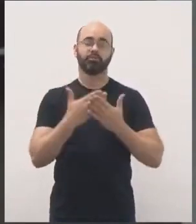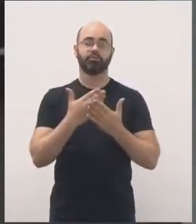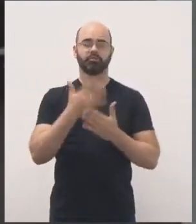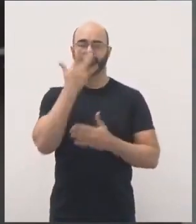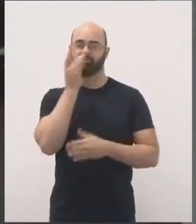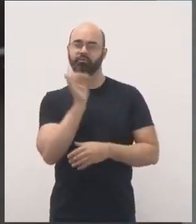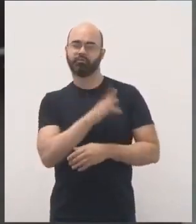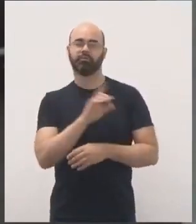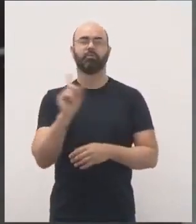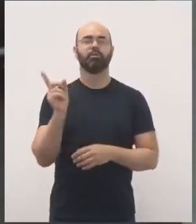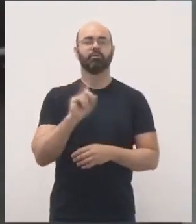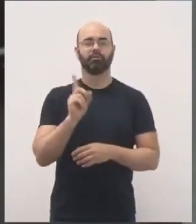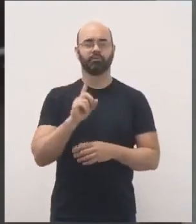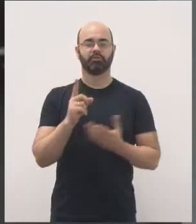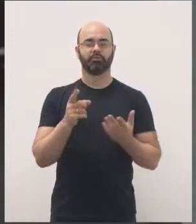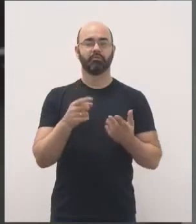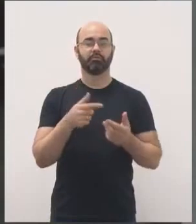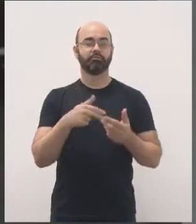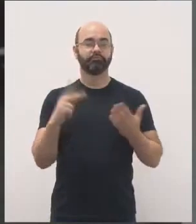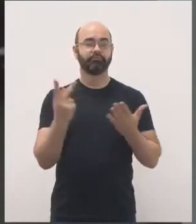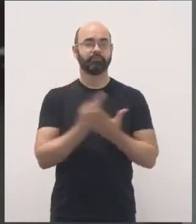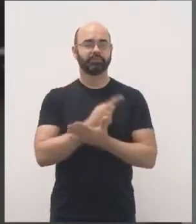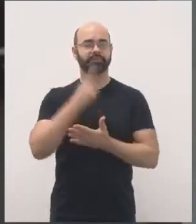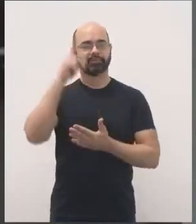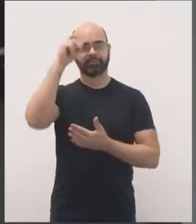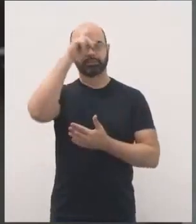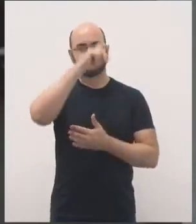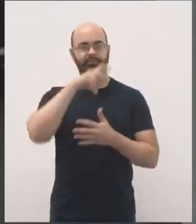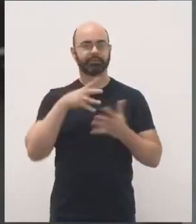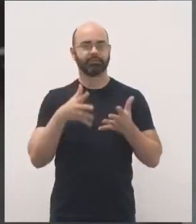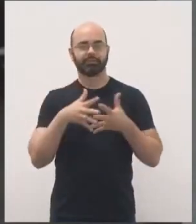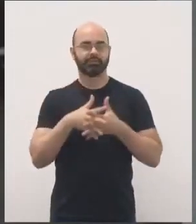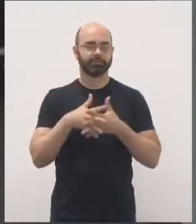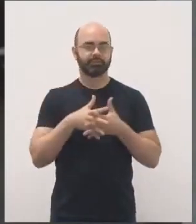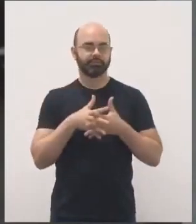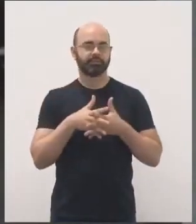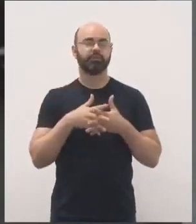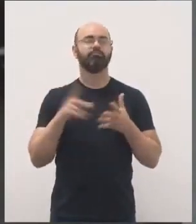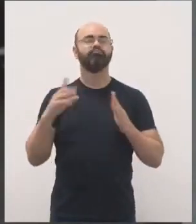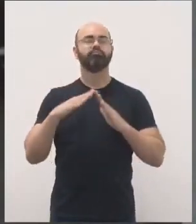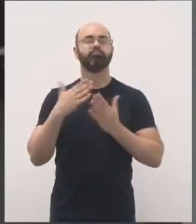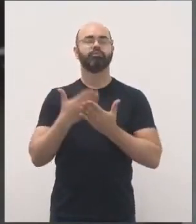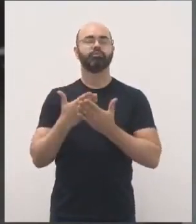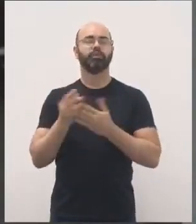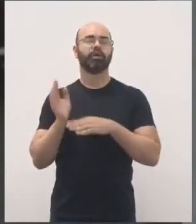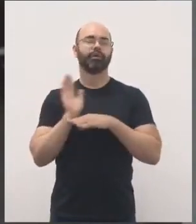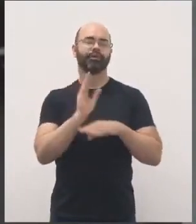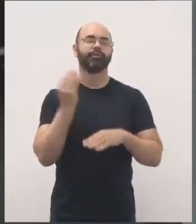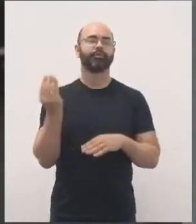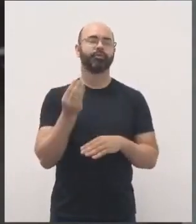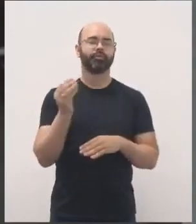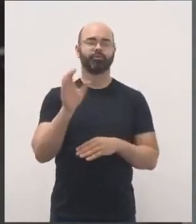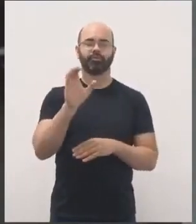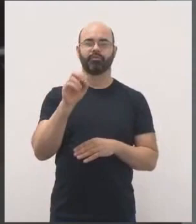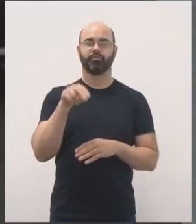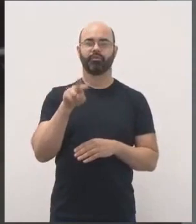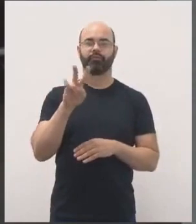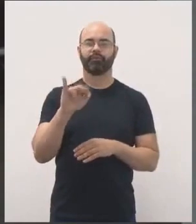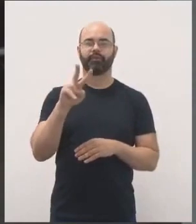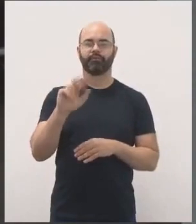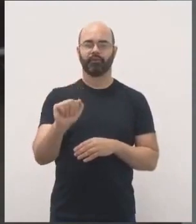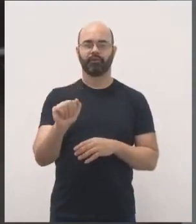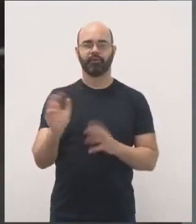sem saber como lidar com uma questão que é complexa, né, e aí eu acho que entra toda uma estrutura que o Conviva tem tentado